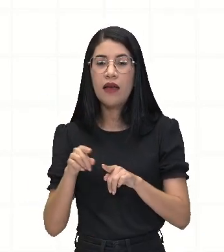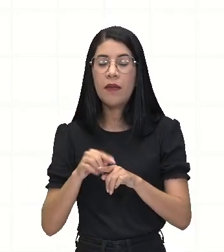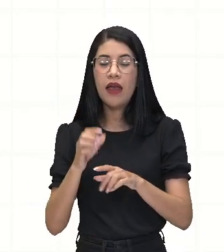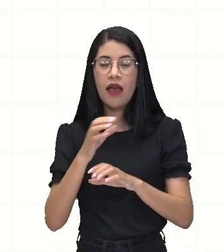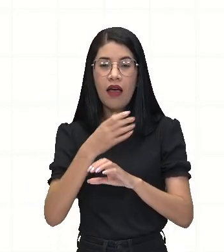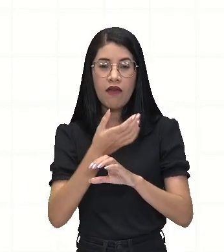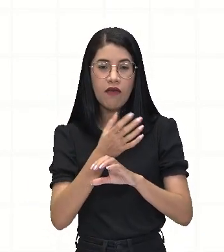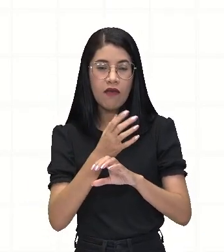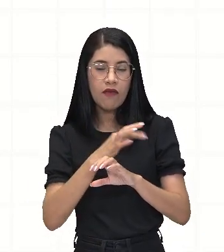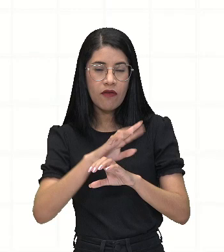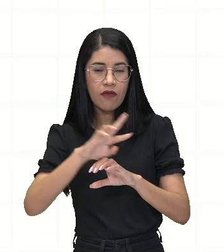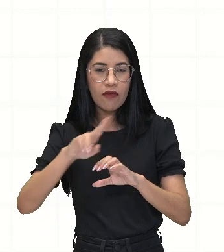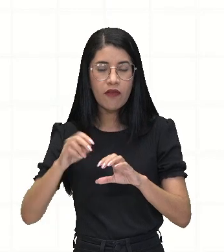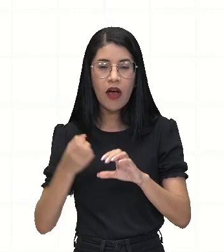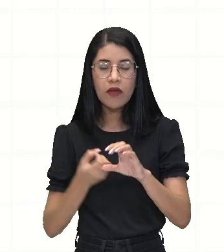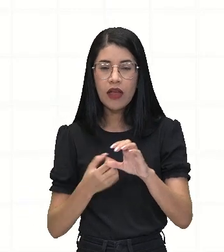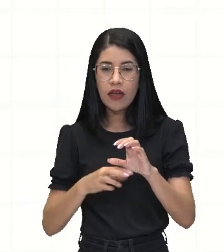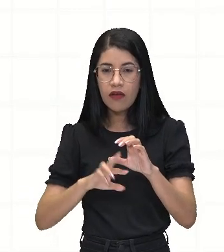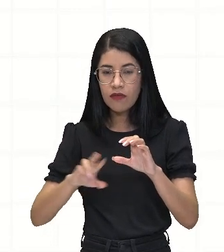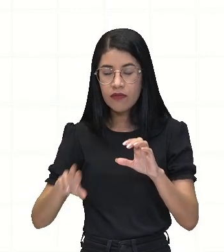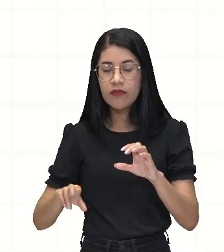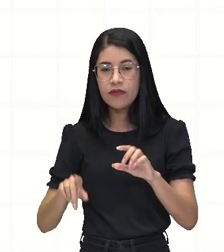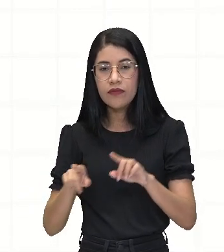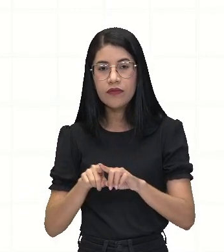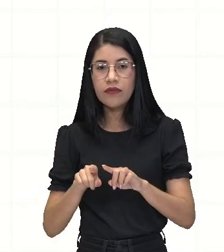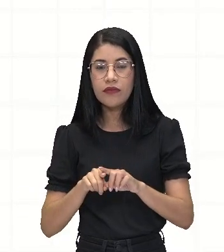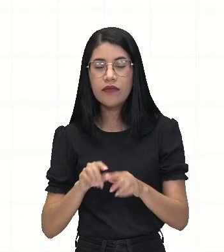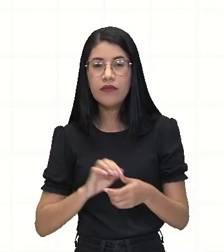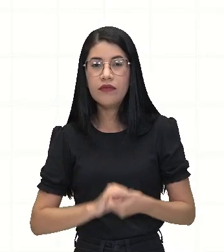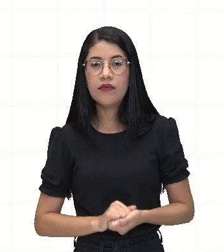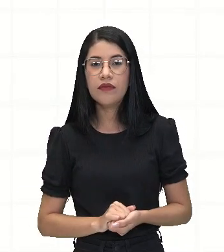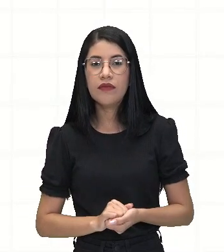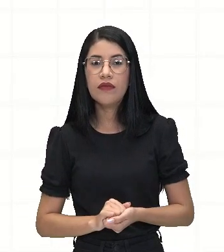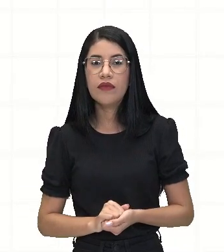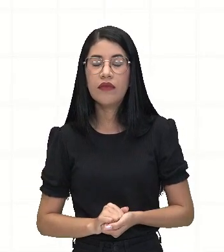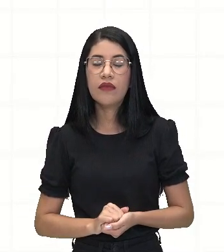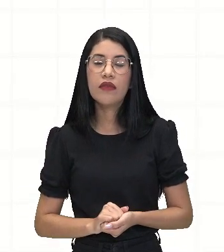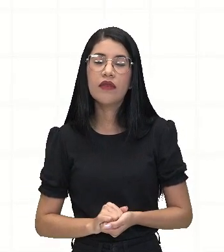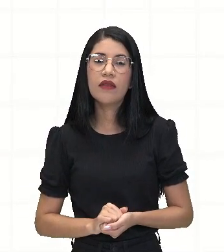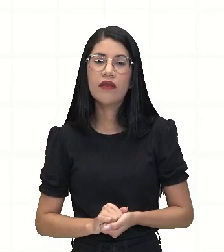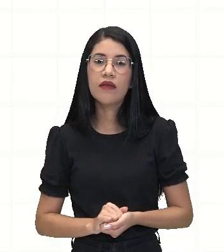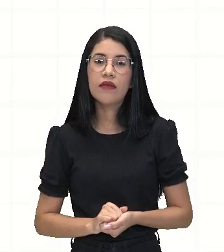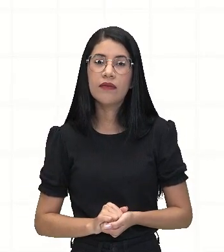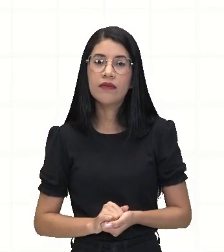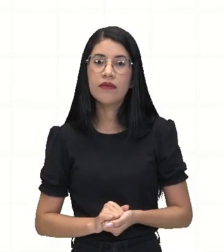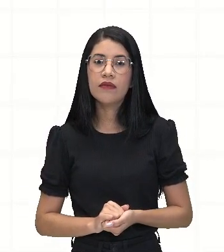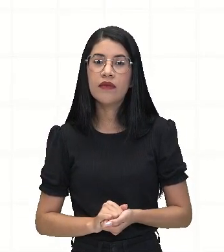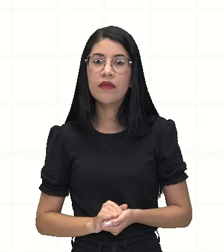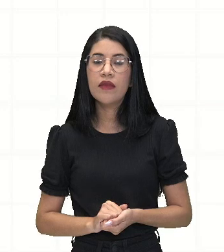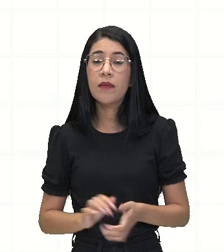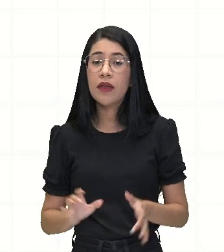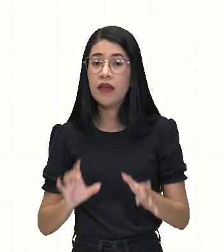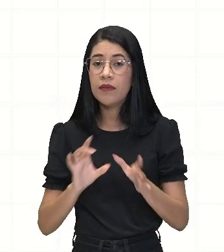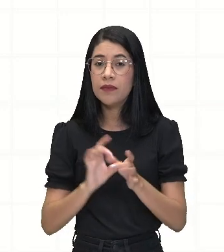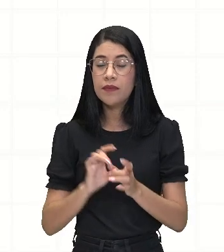flora. Então, nós temos aí aumento do território, certo? Temos também a integração nacional e o